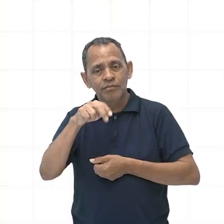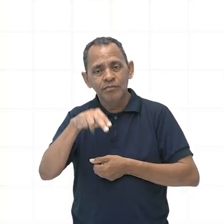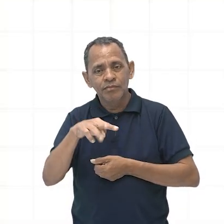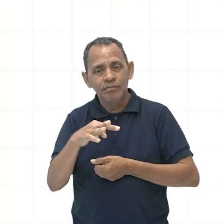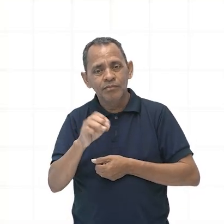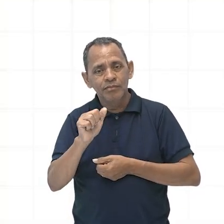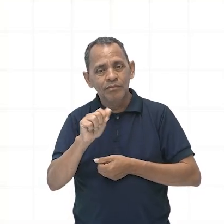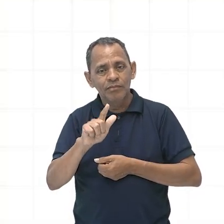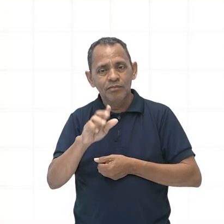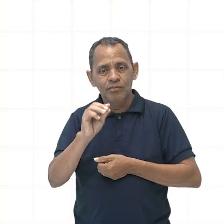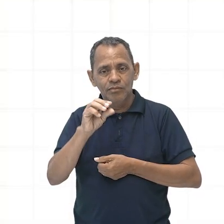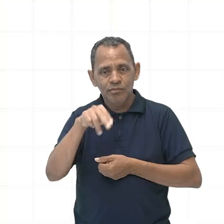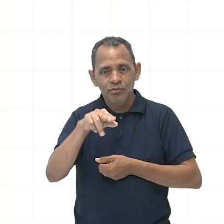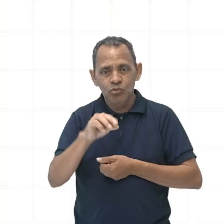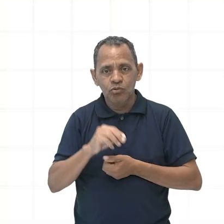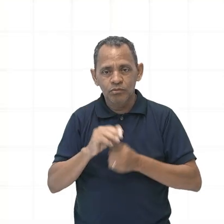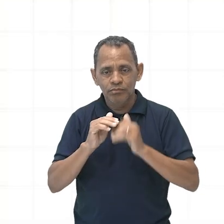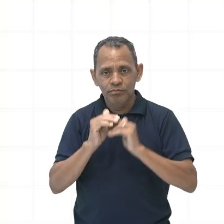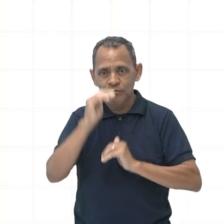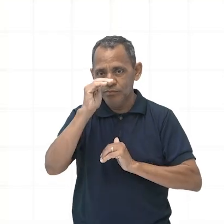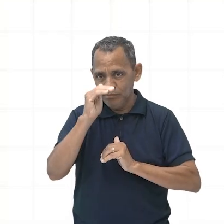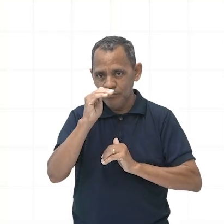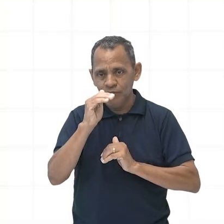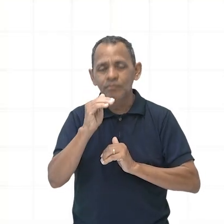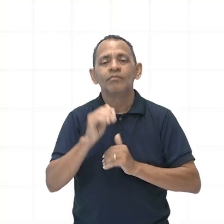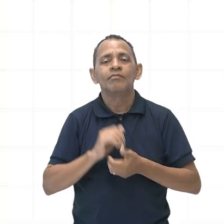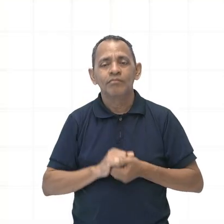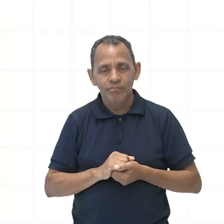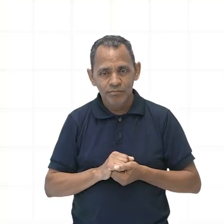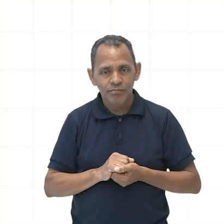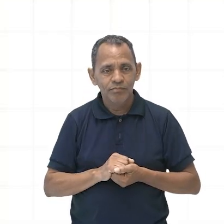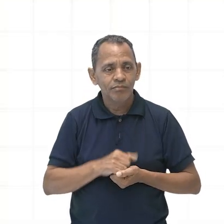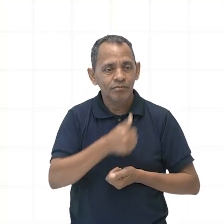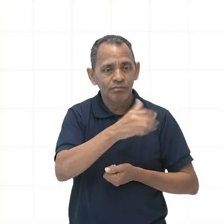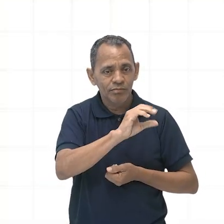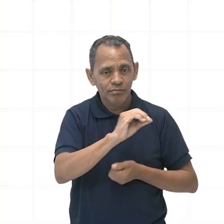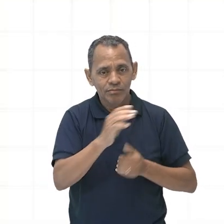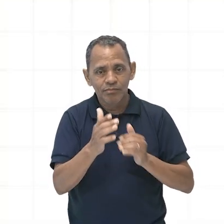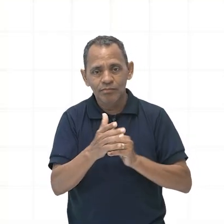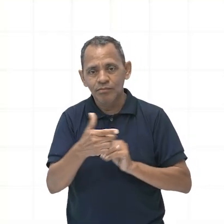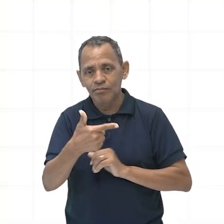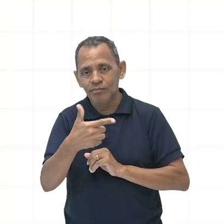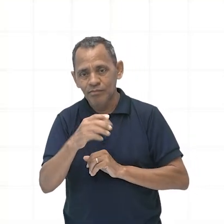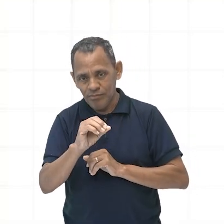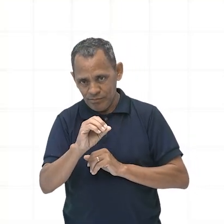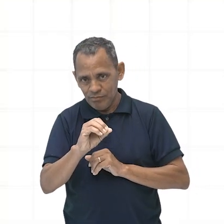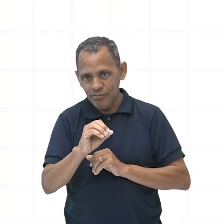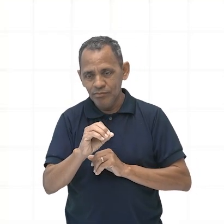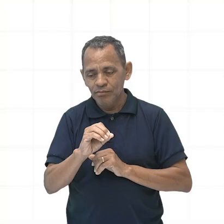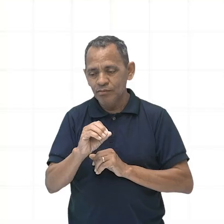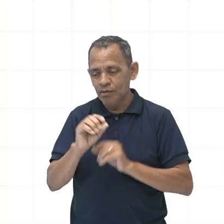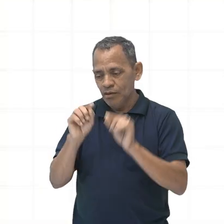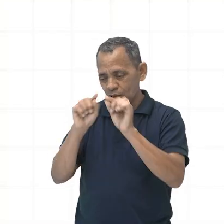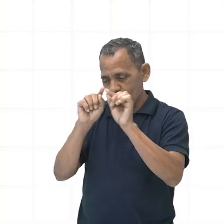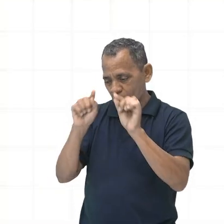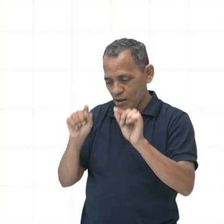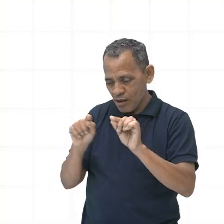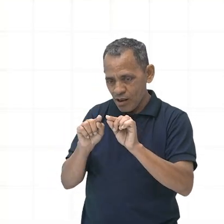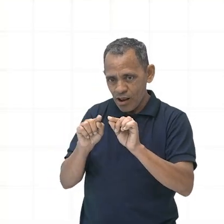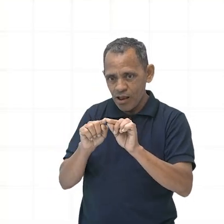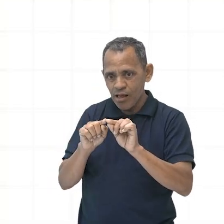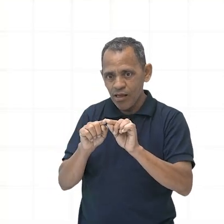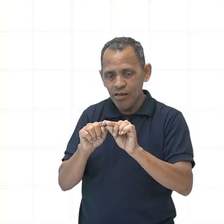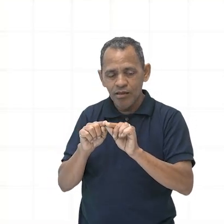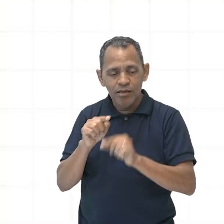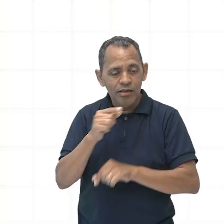Acima de 10, né, de 10 até 20, ele vai estar aqui nesse segundo pentágono. De 20